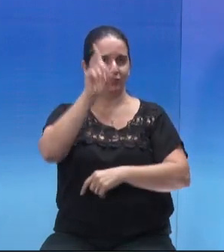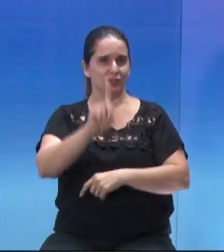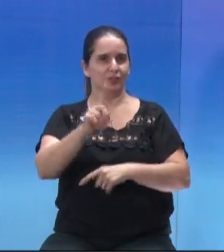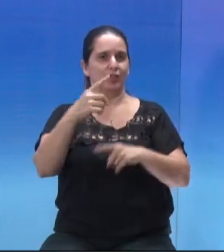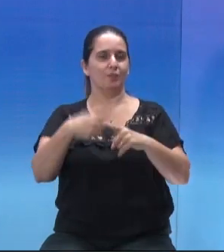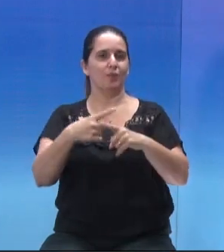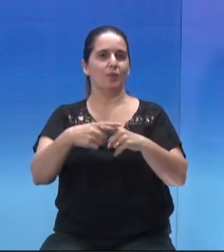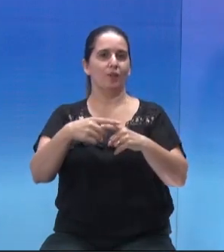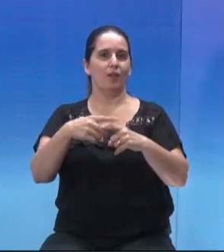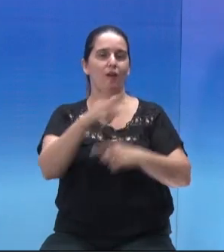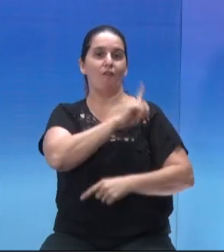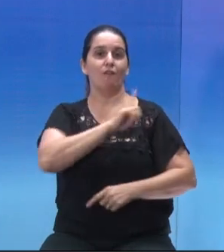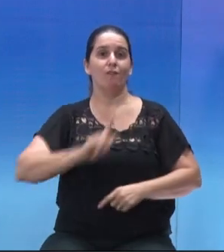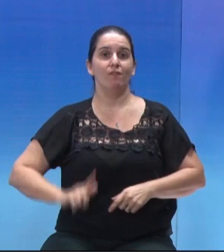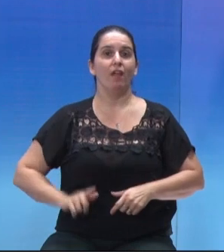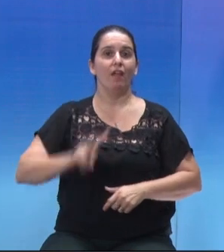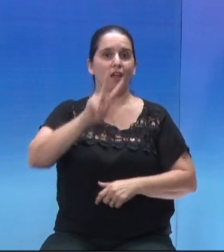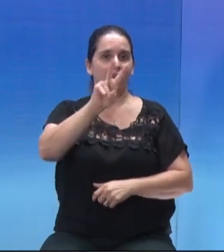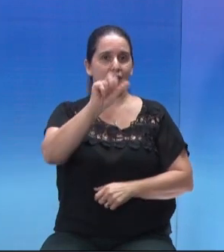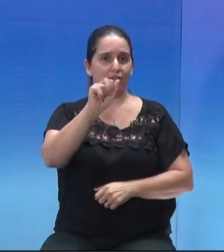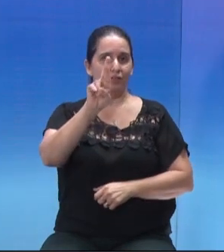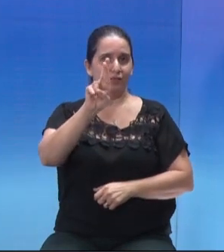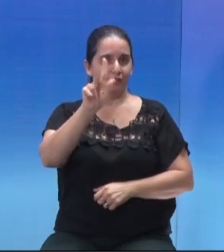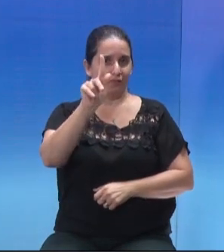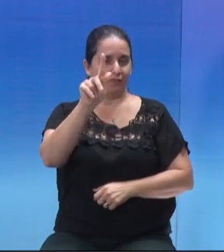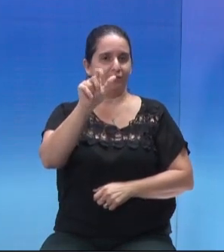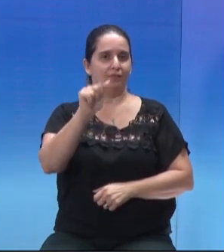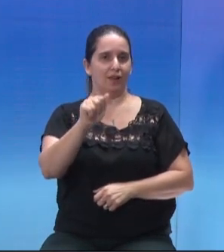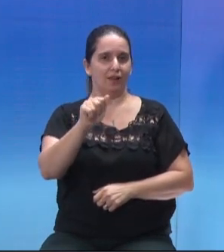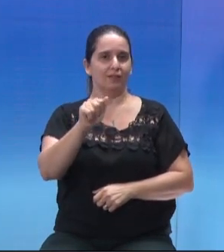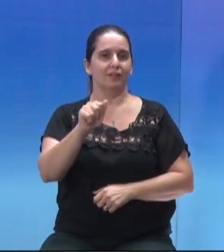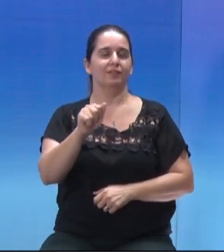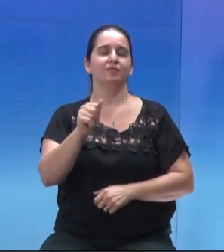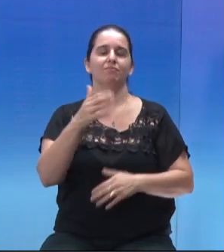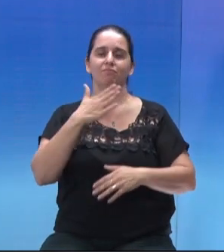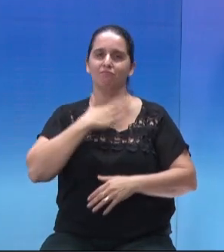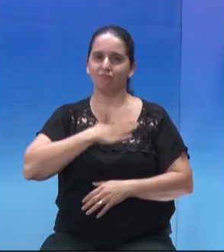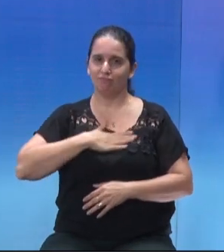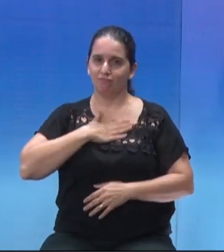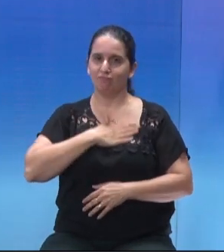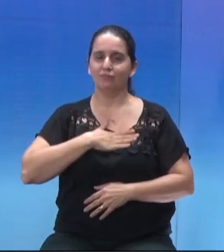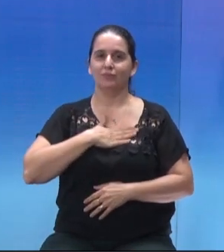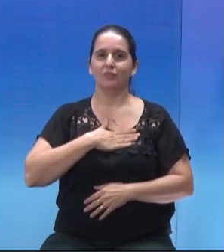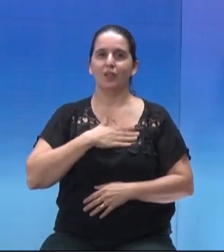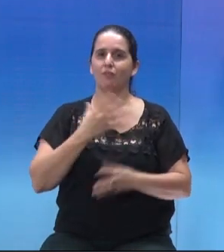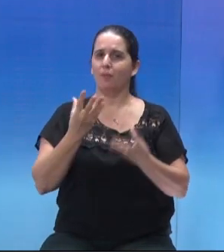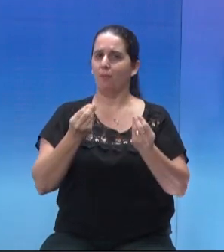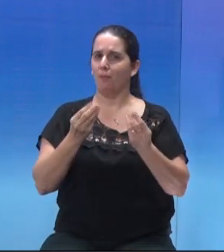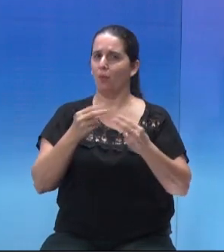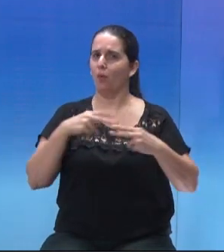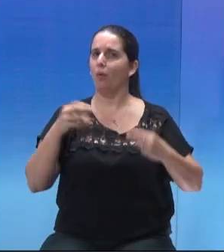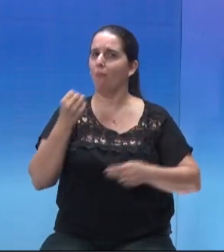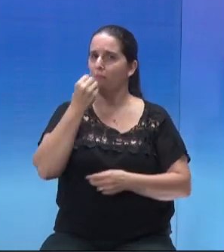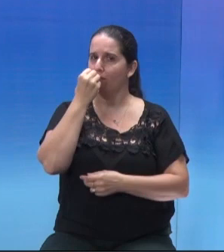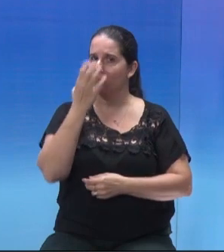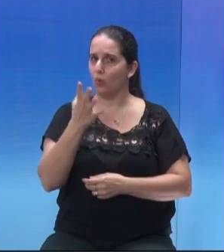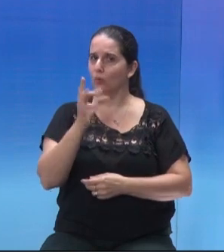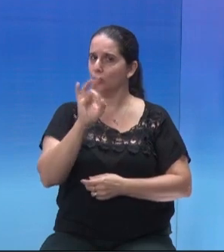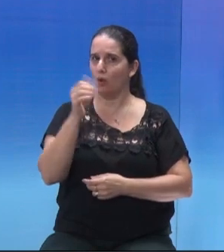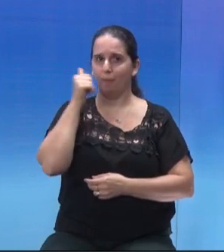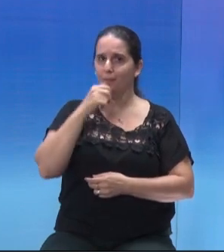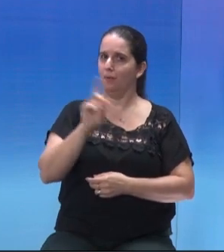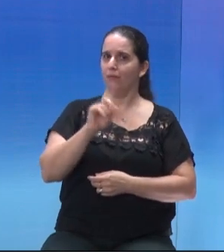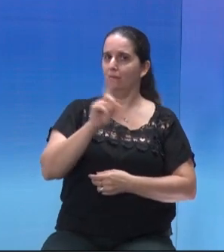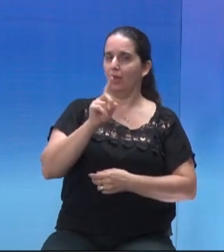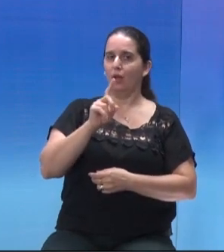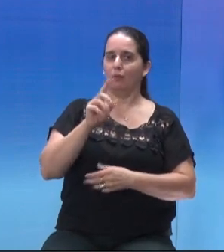né, feministas, né, elas eram fãs de Getúlio Vargas. Ele fez tanta coisa boa, né, não só para as